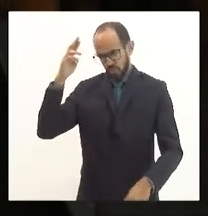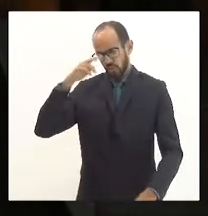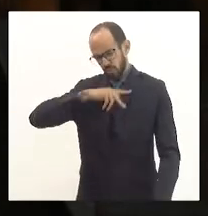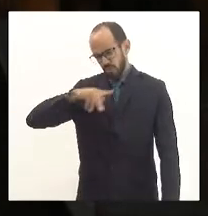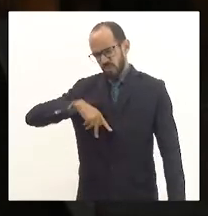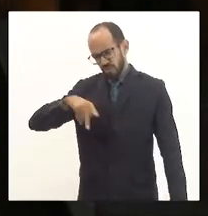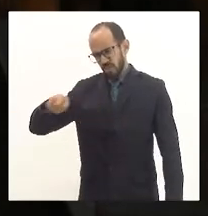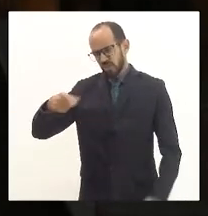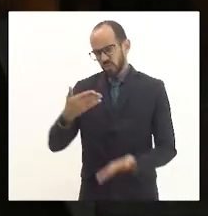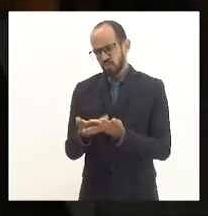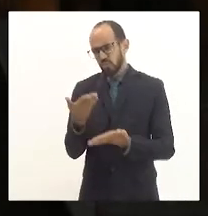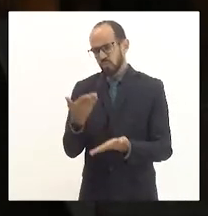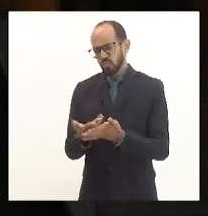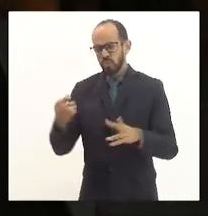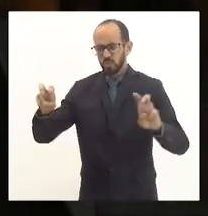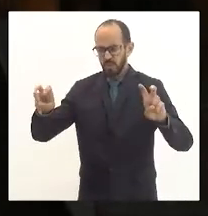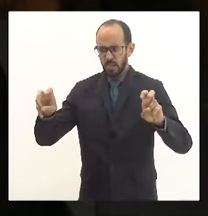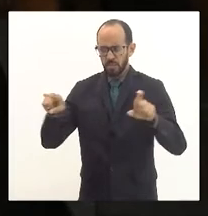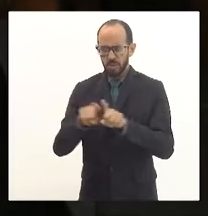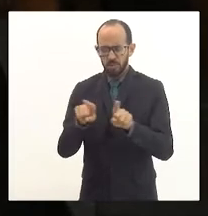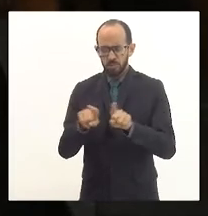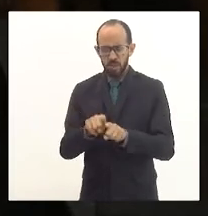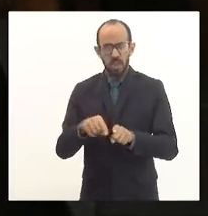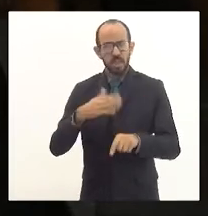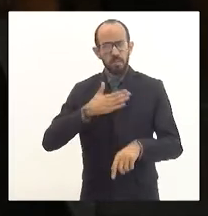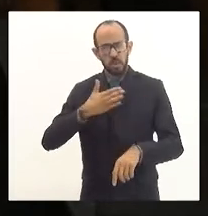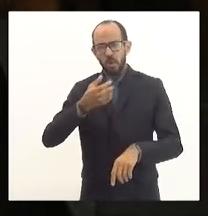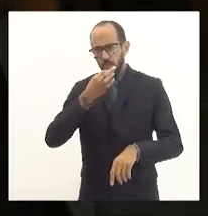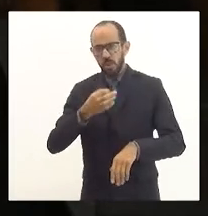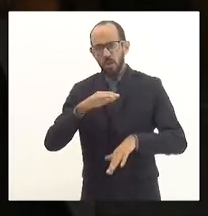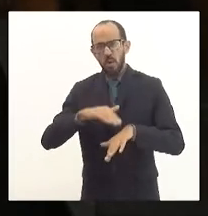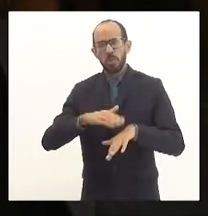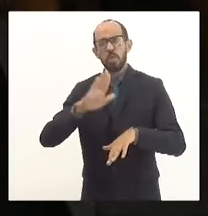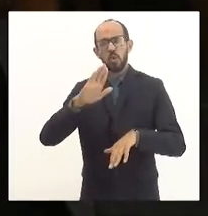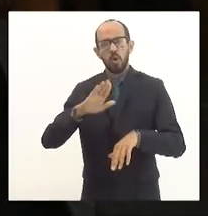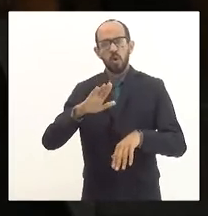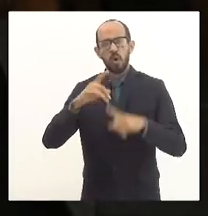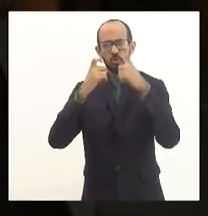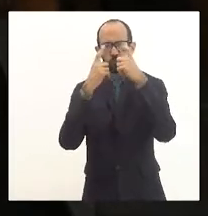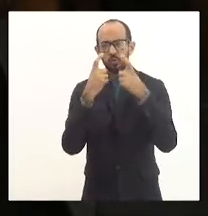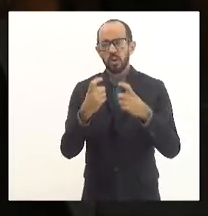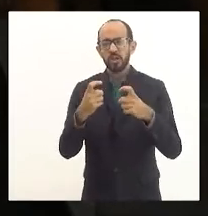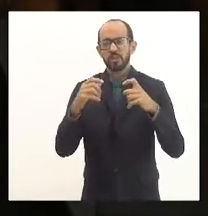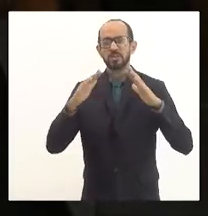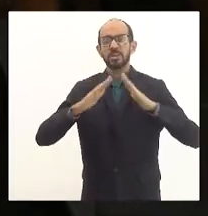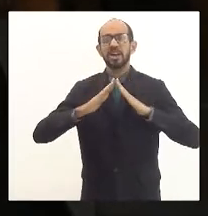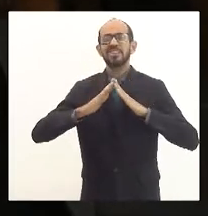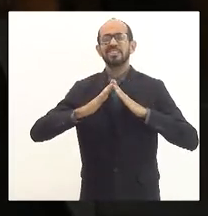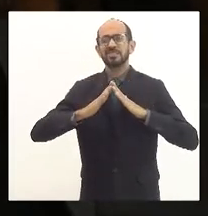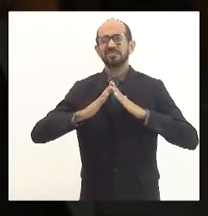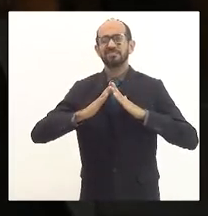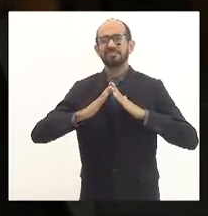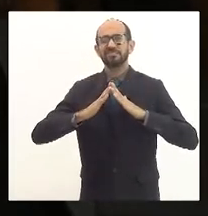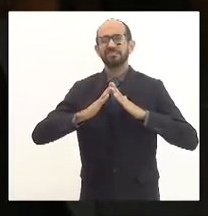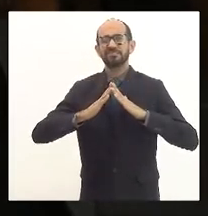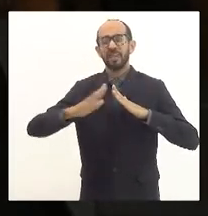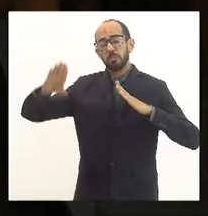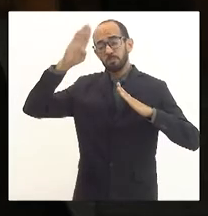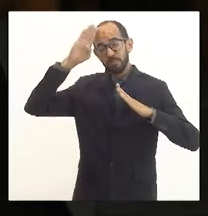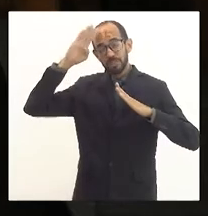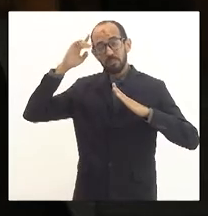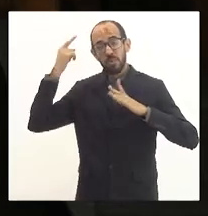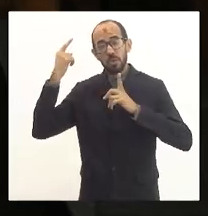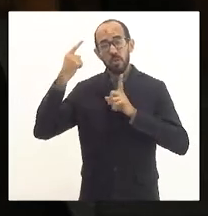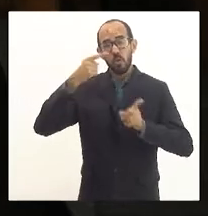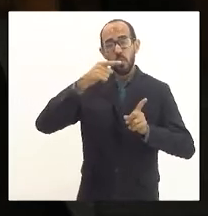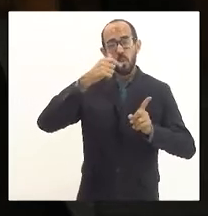esse tema acho que aumentou e a violência doméstica principalmente a violência contra